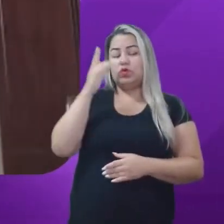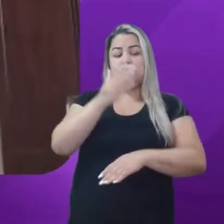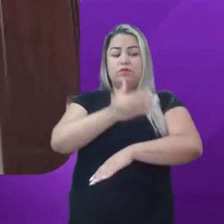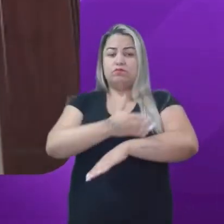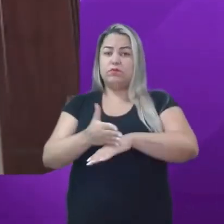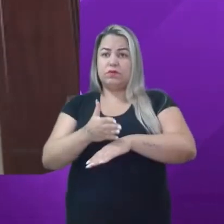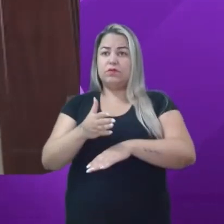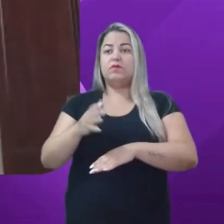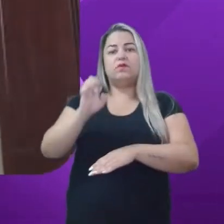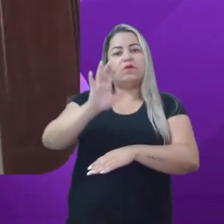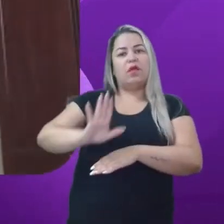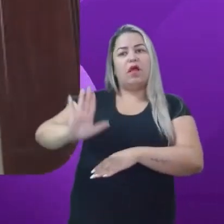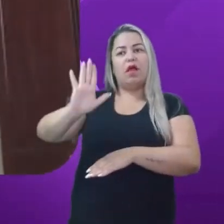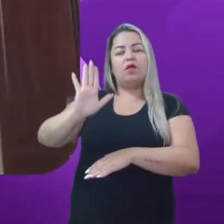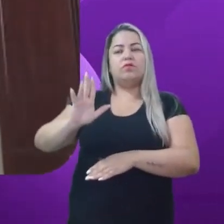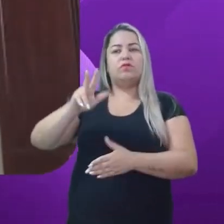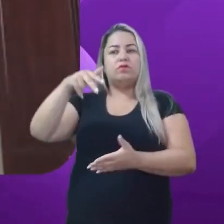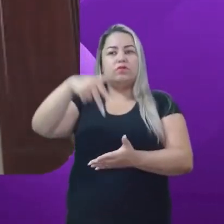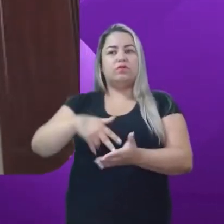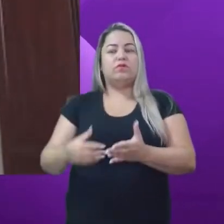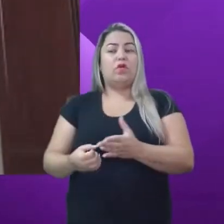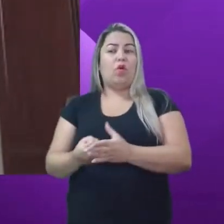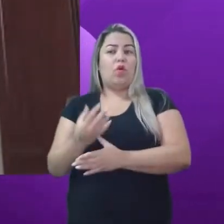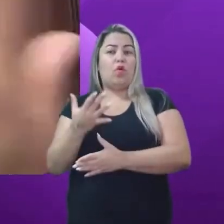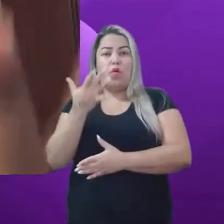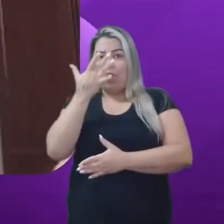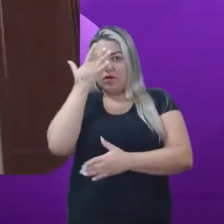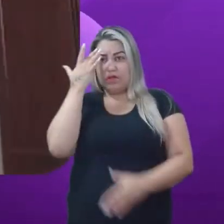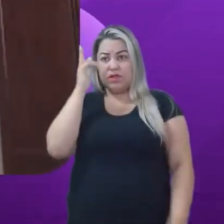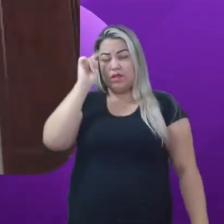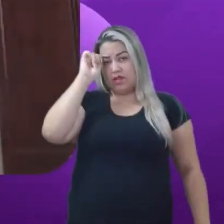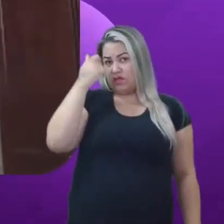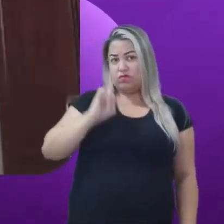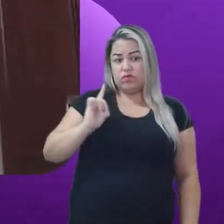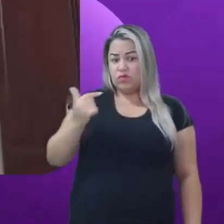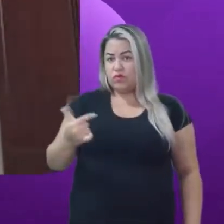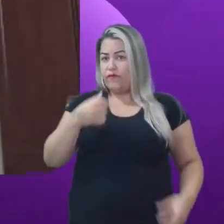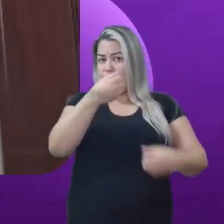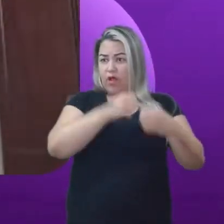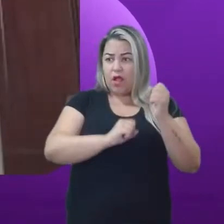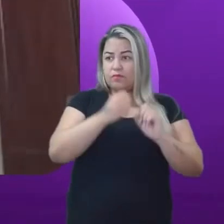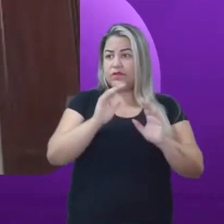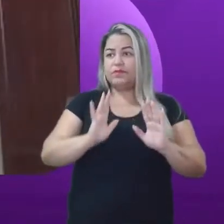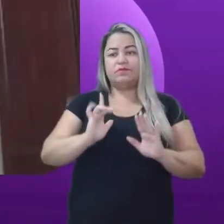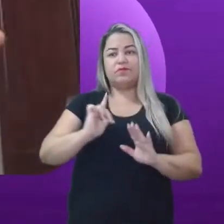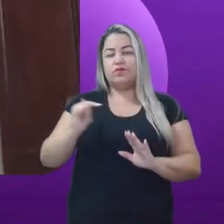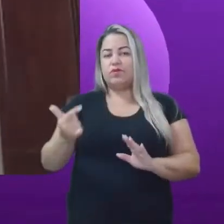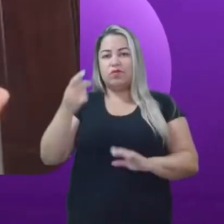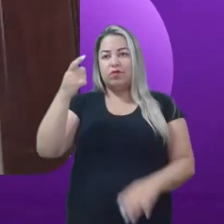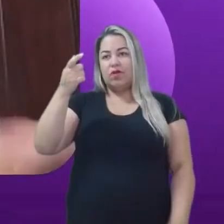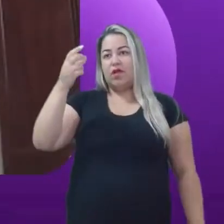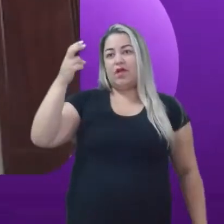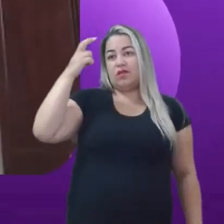porque tinham-se difundido a ideia de que o negro não tinha capacidade de trabalho fabril, porque não tinha